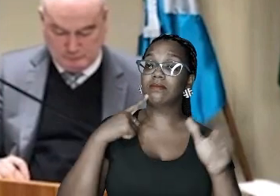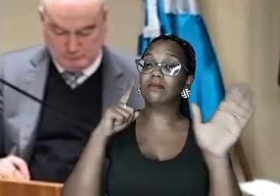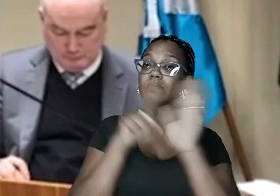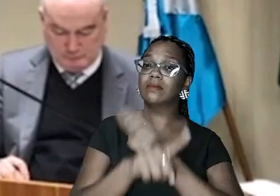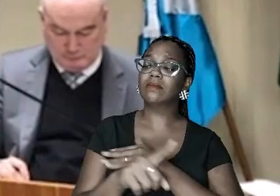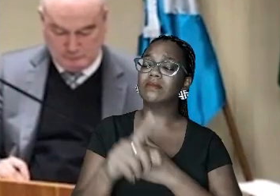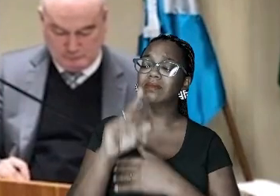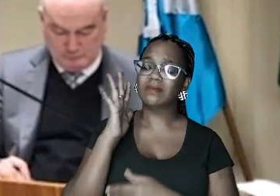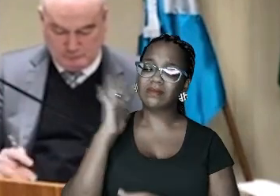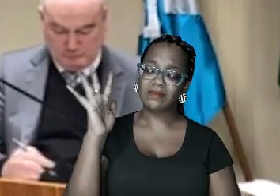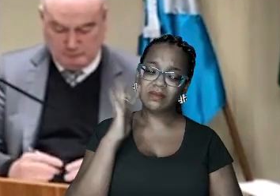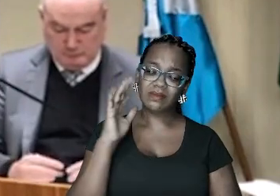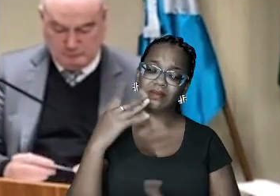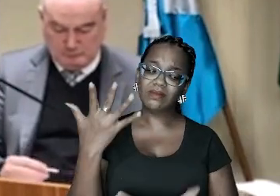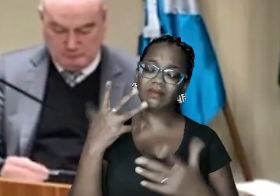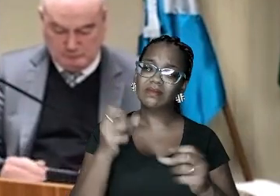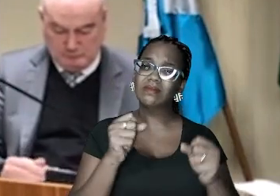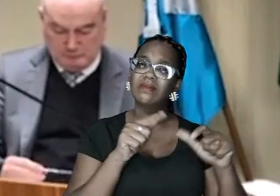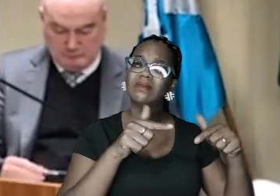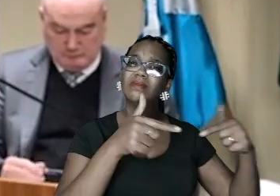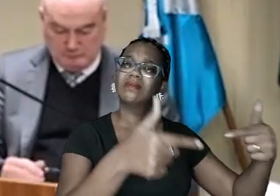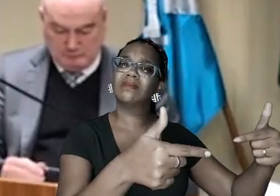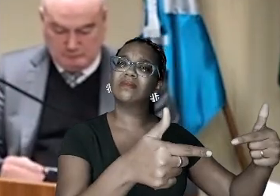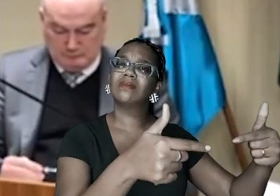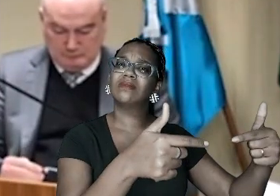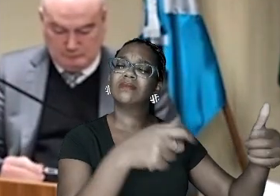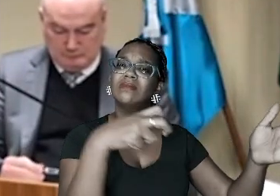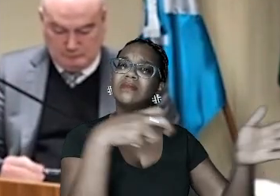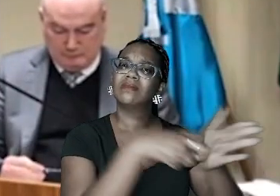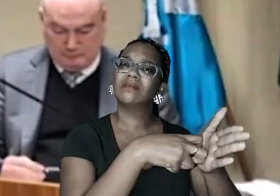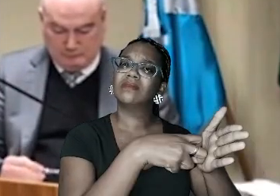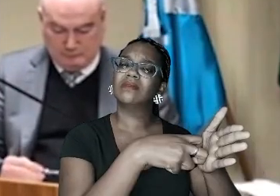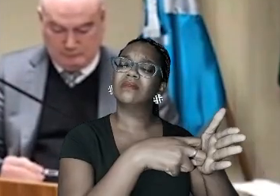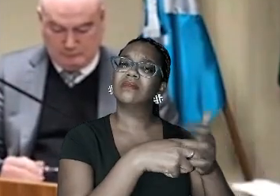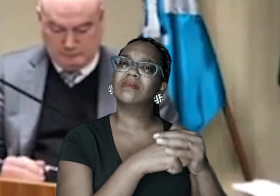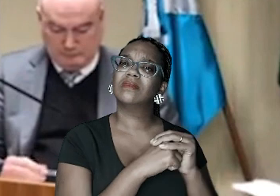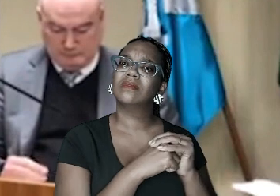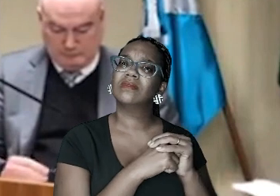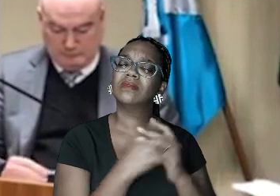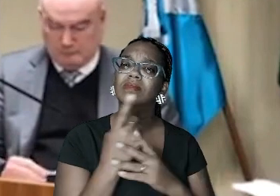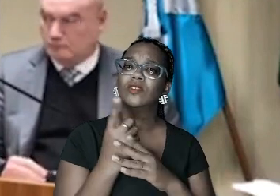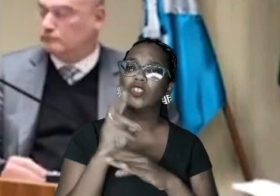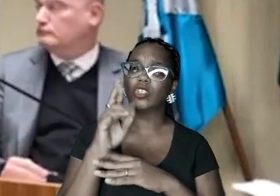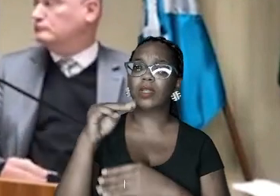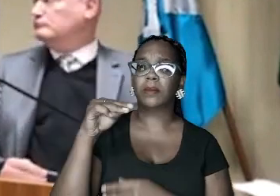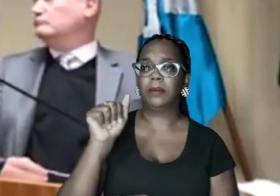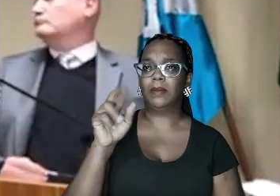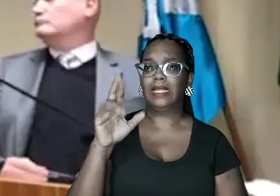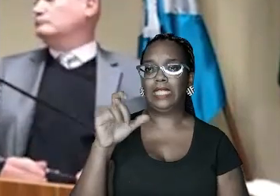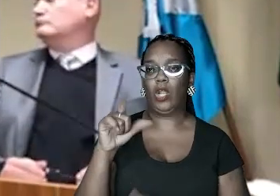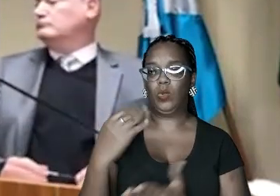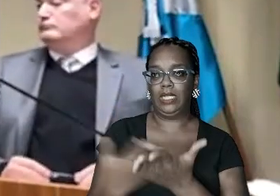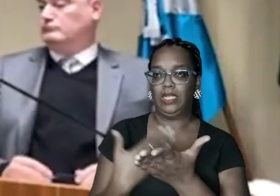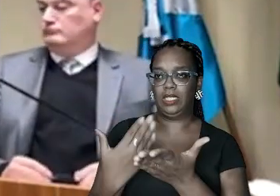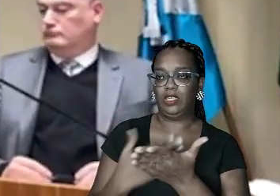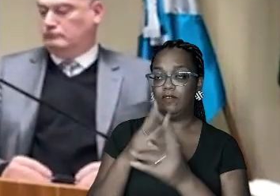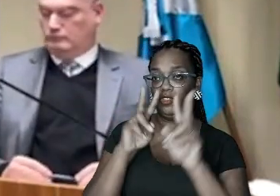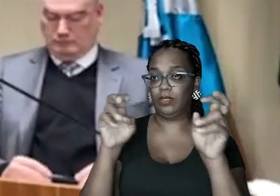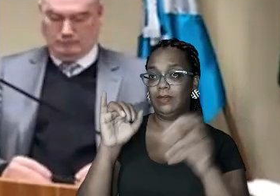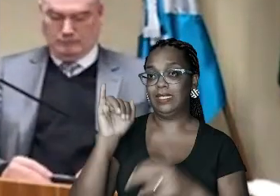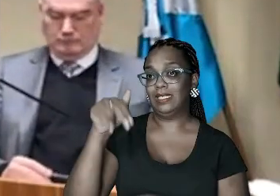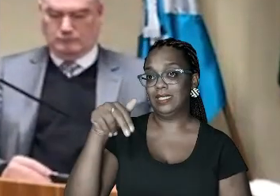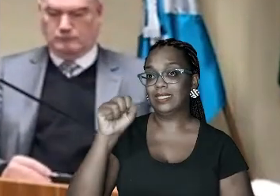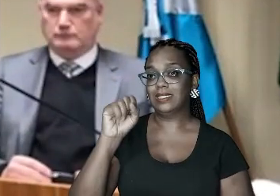para parte da execução penal né o Dr Marcelo Carvalho e tem um livro de insider trading que ele colocou